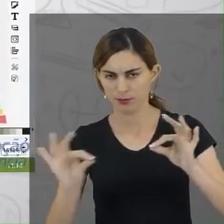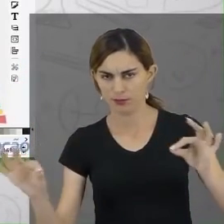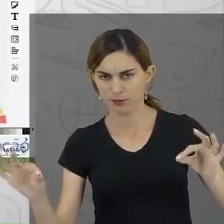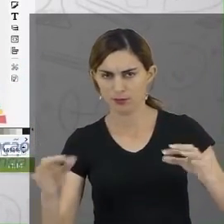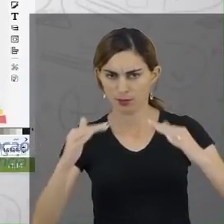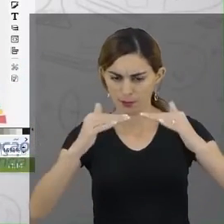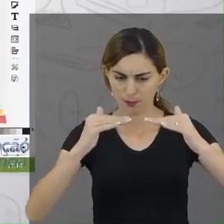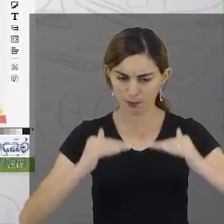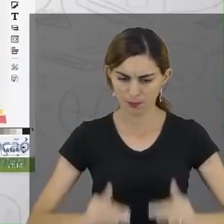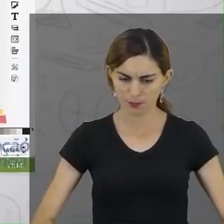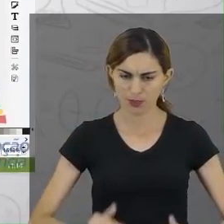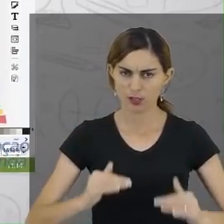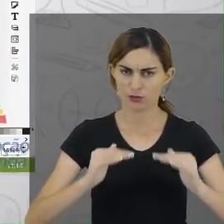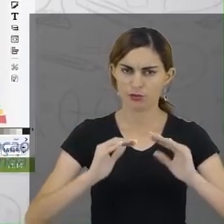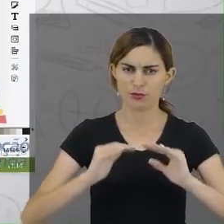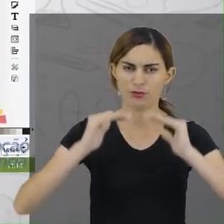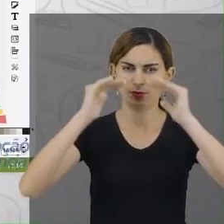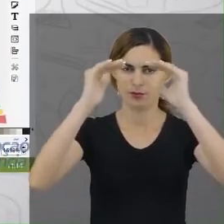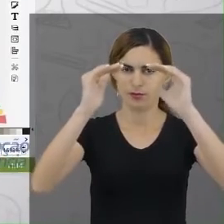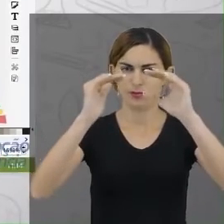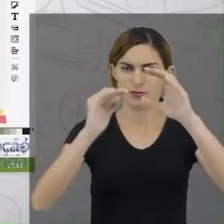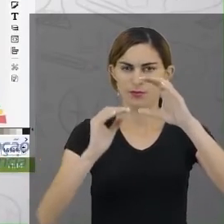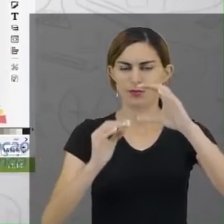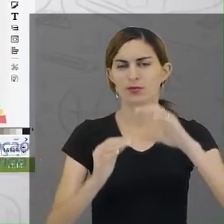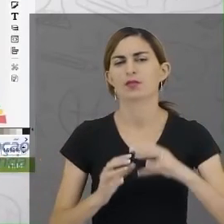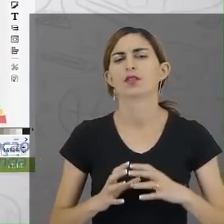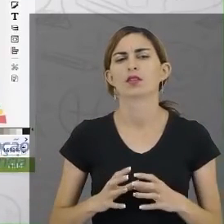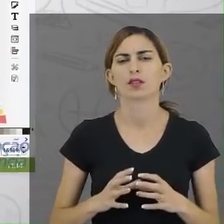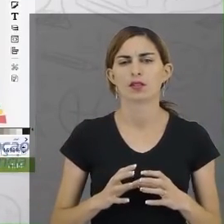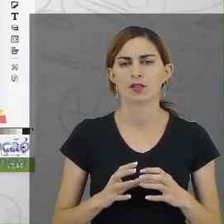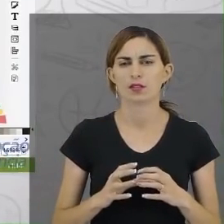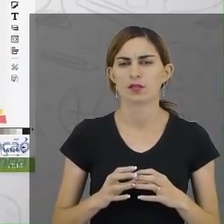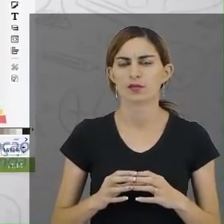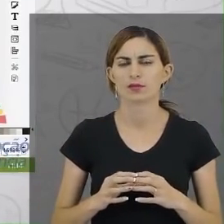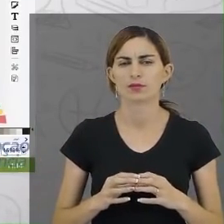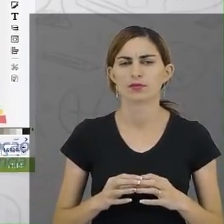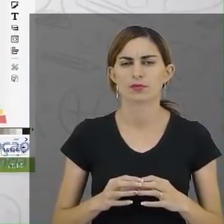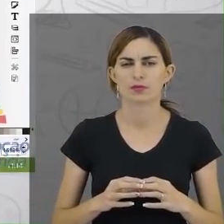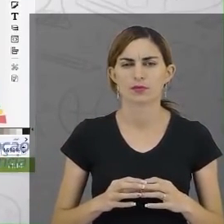esquerda para baixo, de baixo para a direita, da direita para cima.